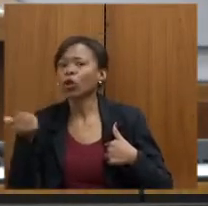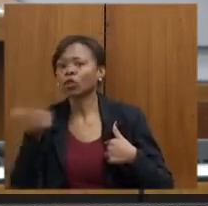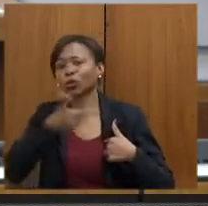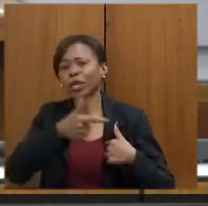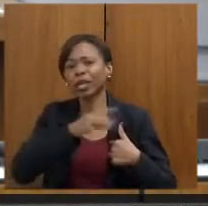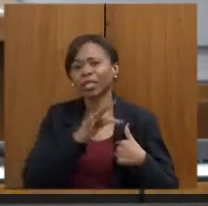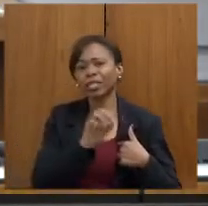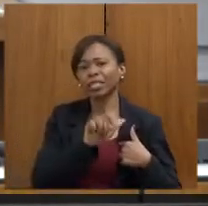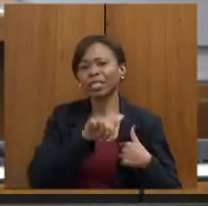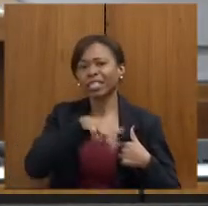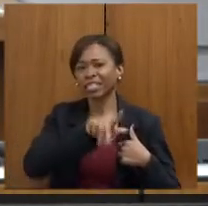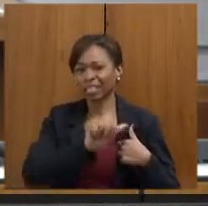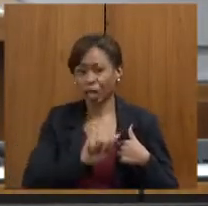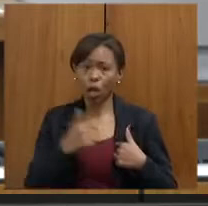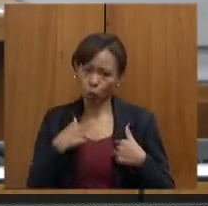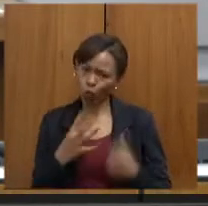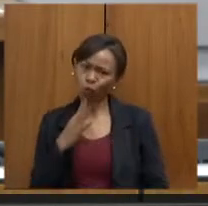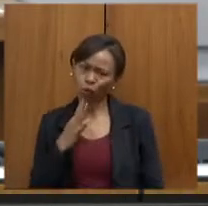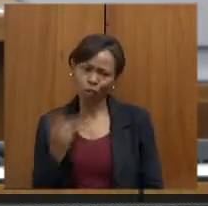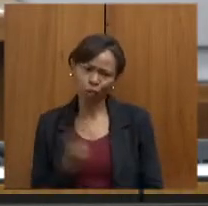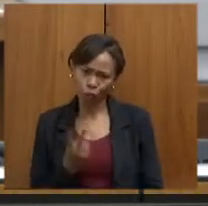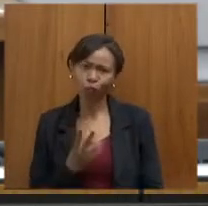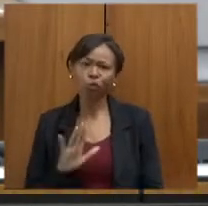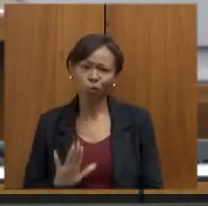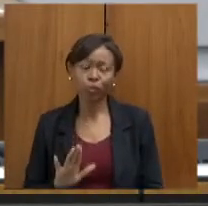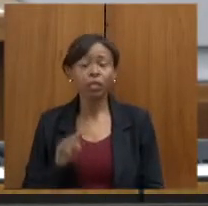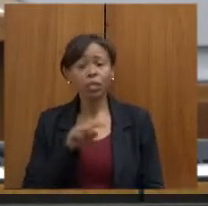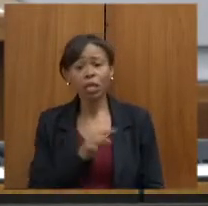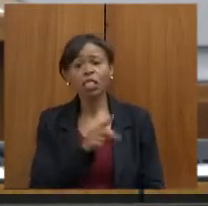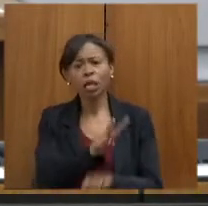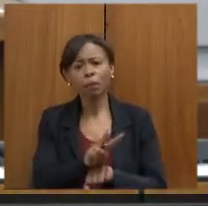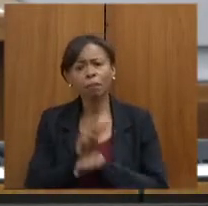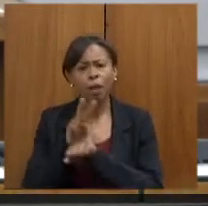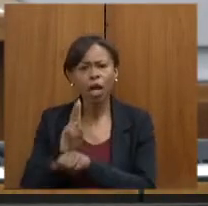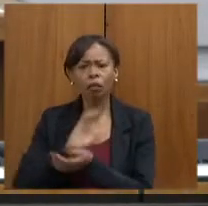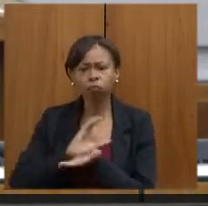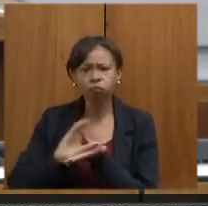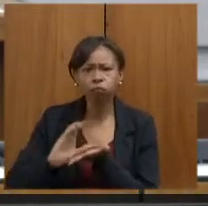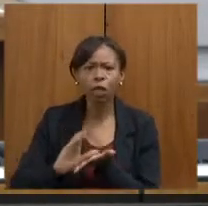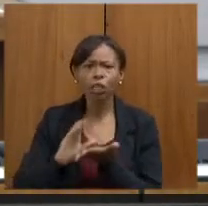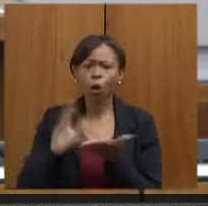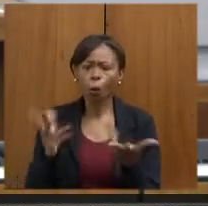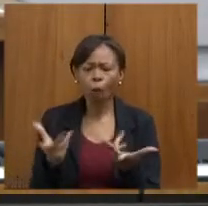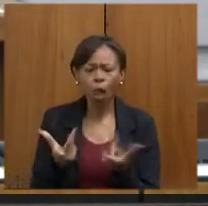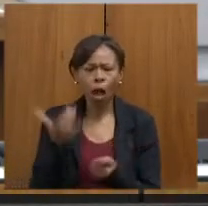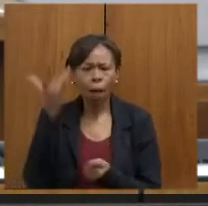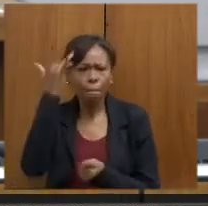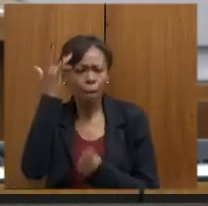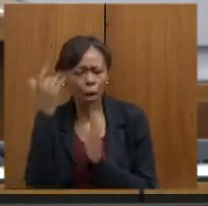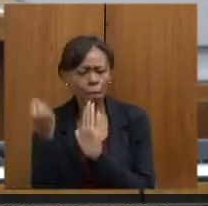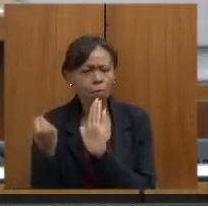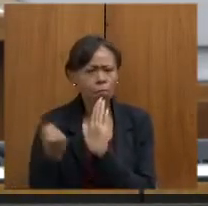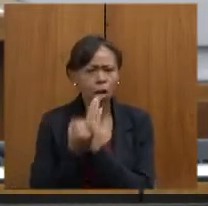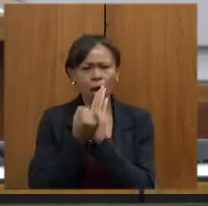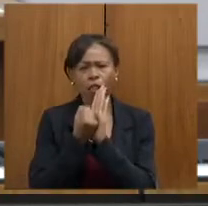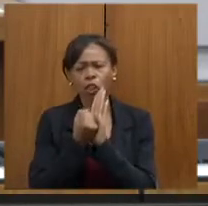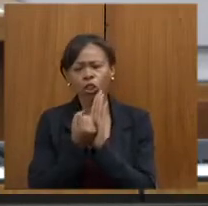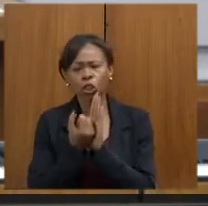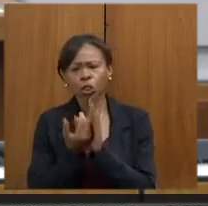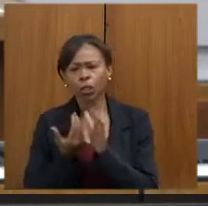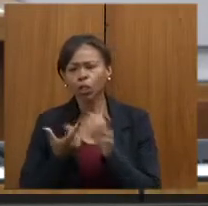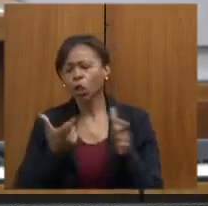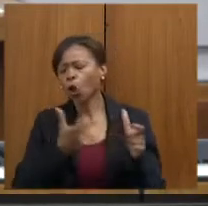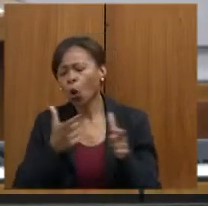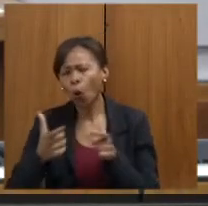Conheça as duas tão essa linha de crédito e controle de qualidade essa certificação de origem